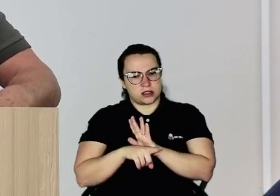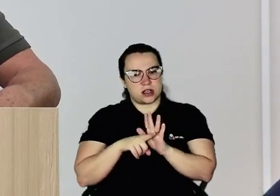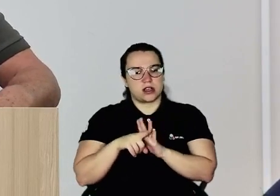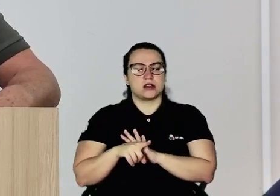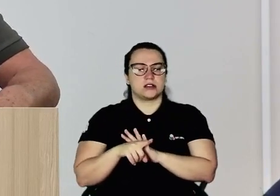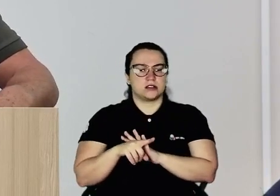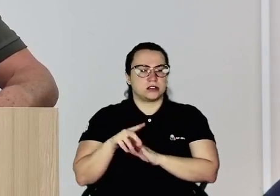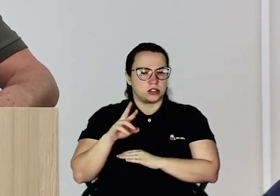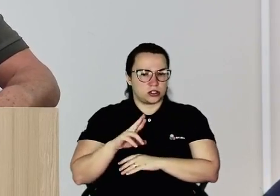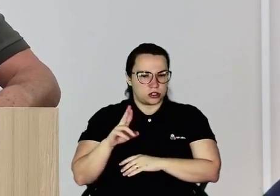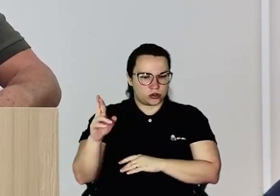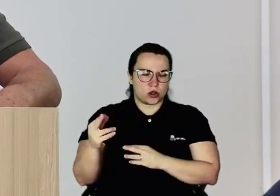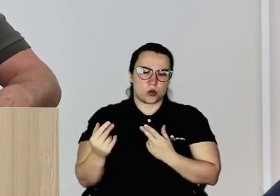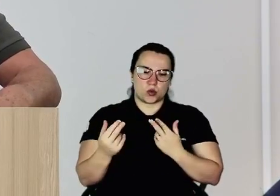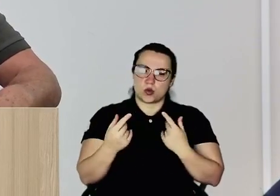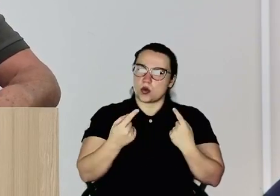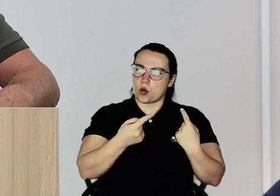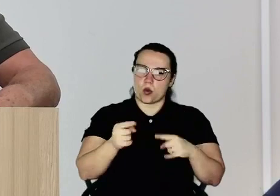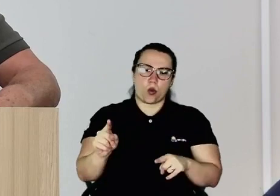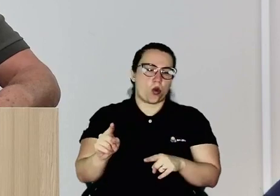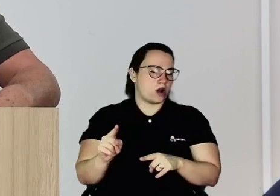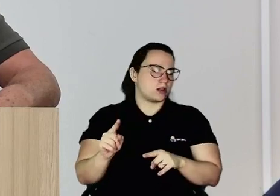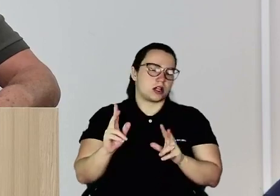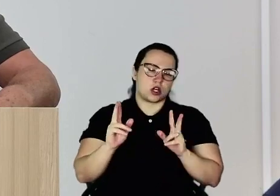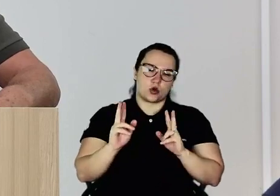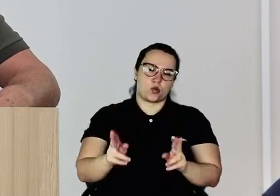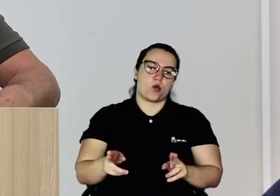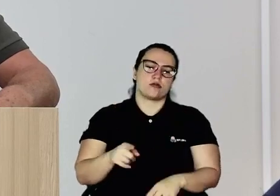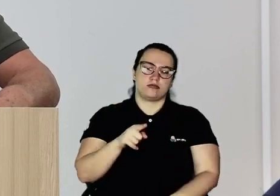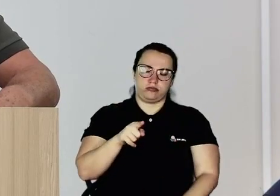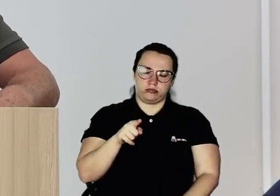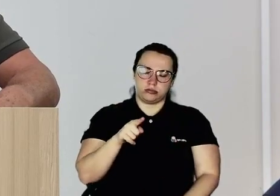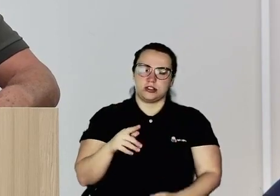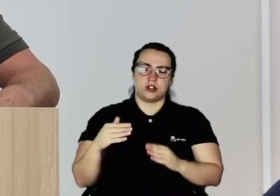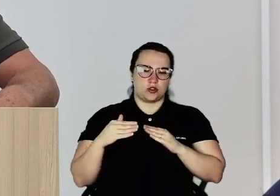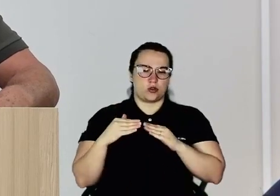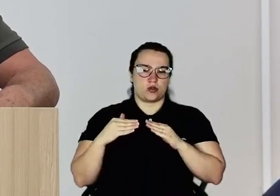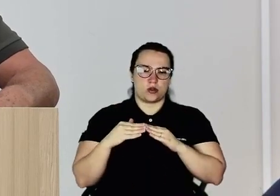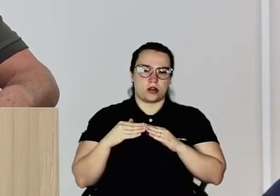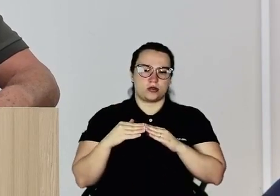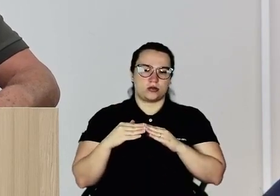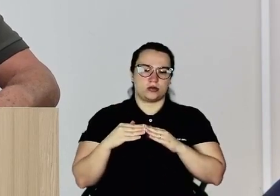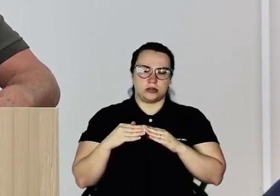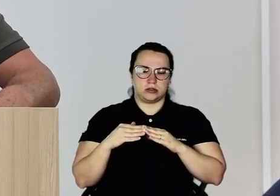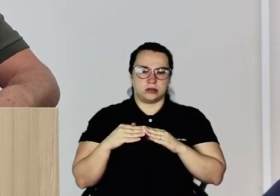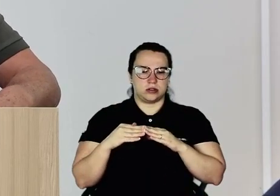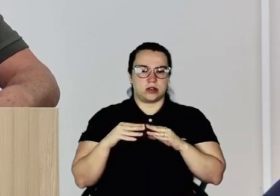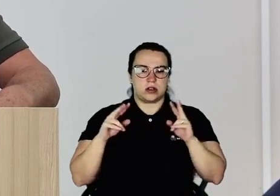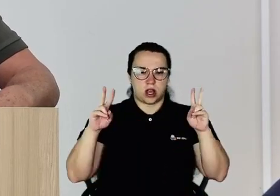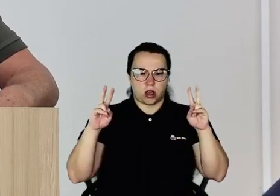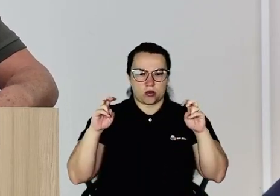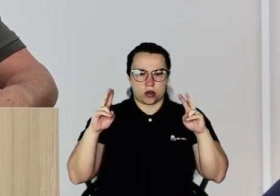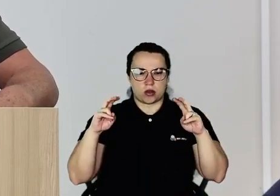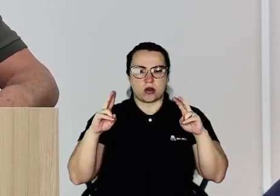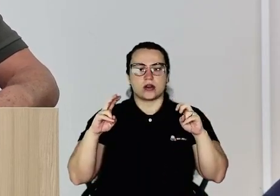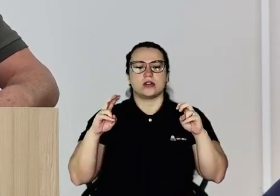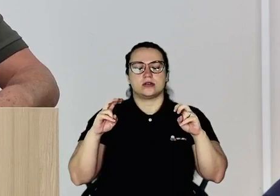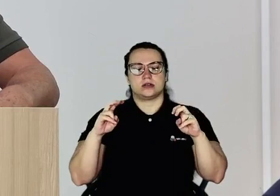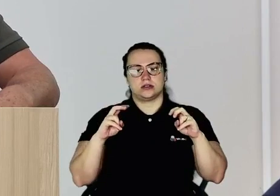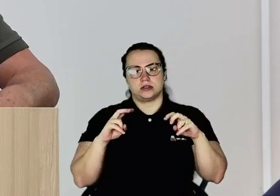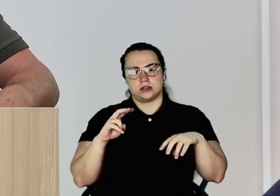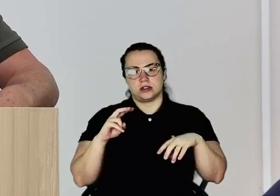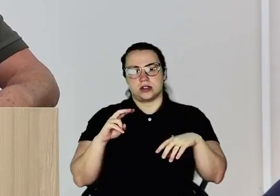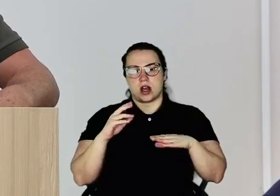que sou totalmente contra esse posicionamento do Supremo em relação a extinguir o marco